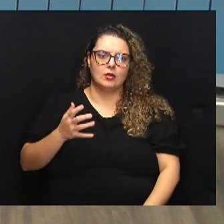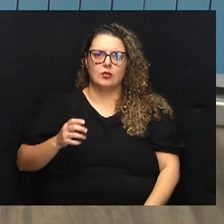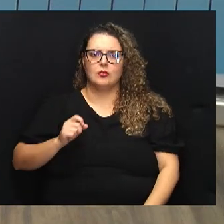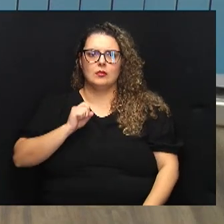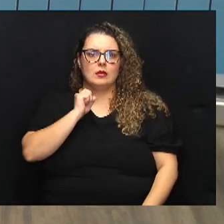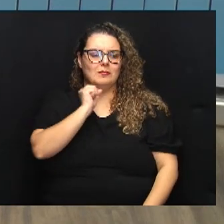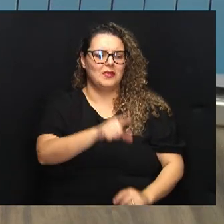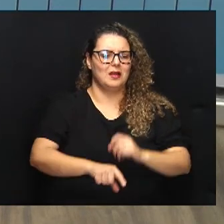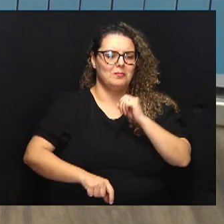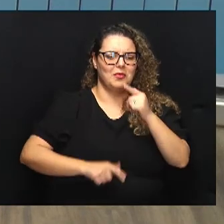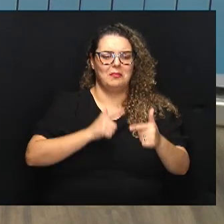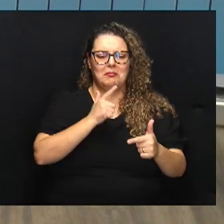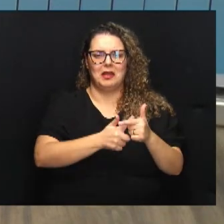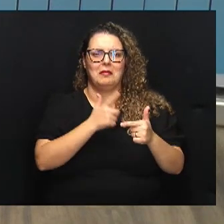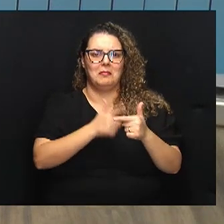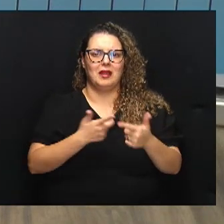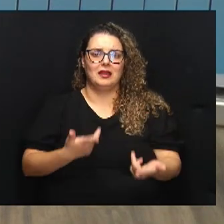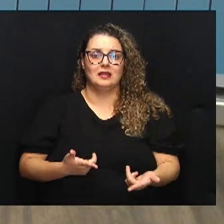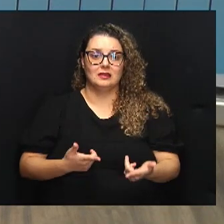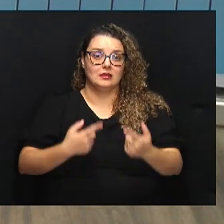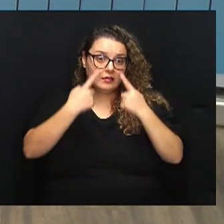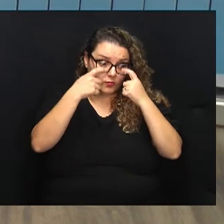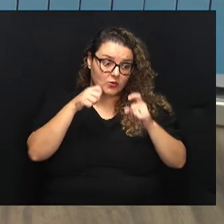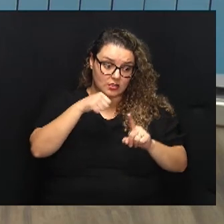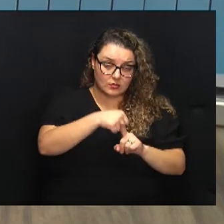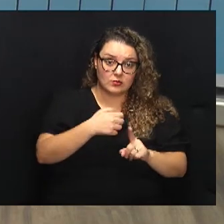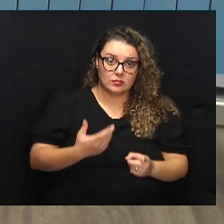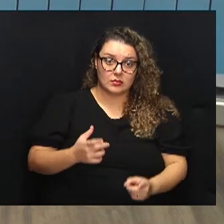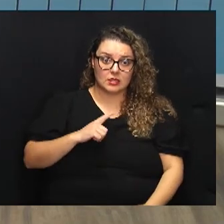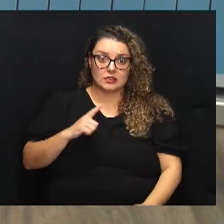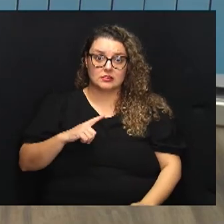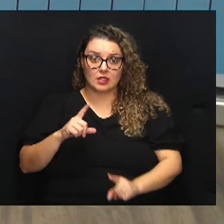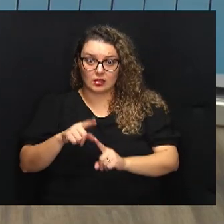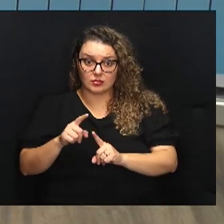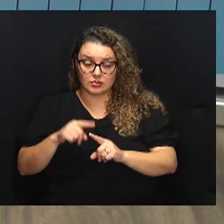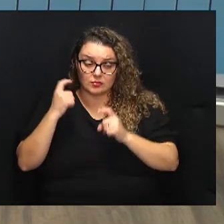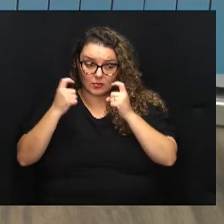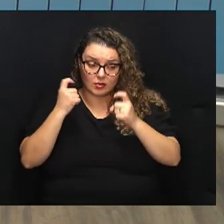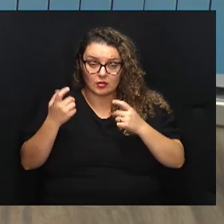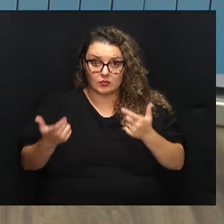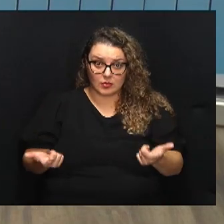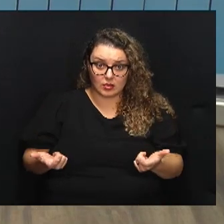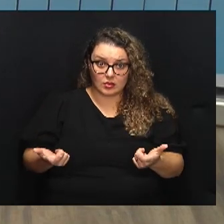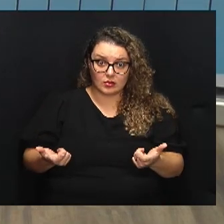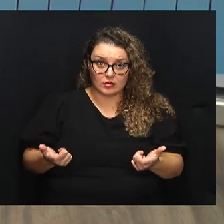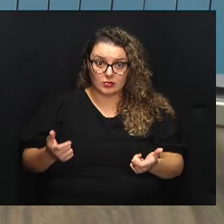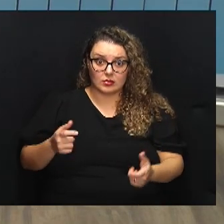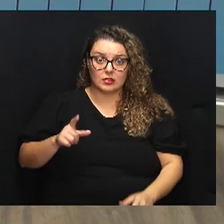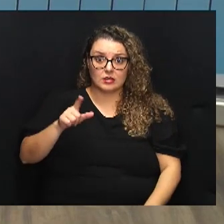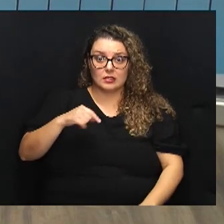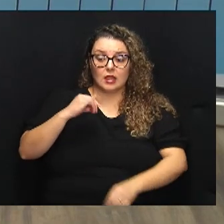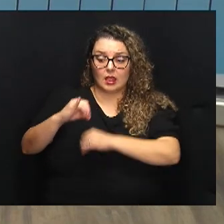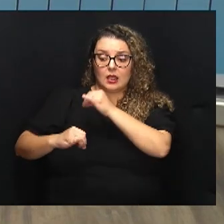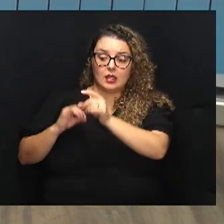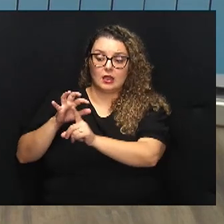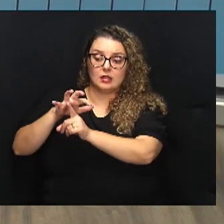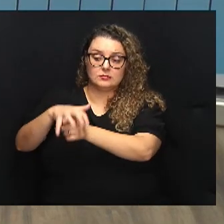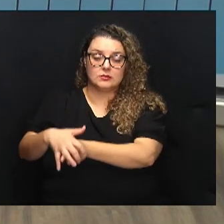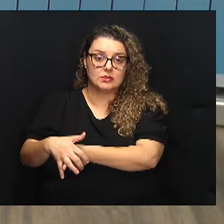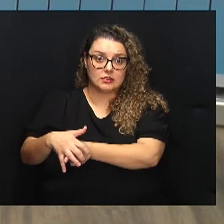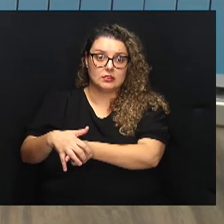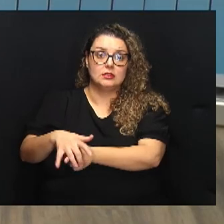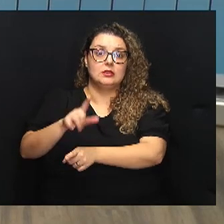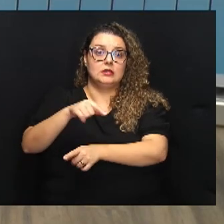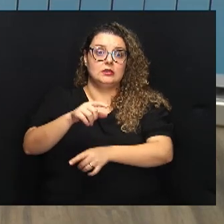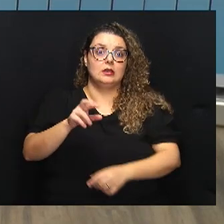com xingamentos, até agressões, mas tem uma modalidade que preocupa bastante, que é o cyberbullying, né, que é realizado por meio